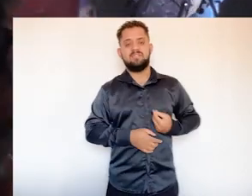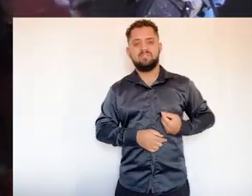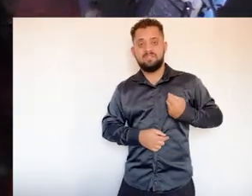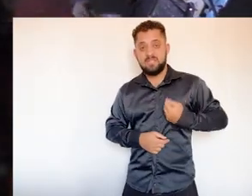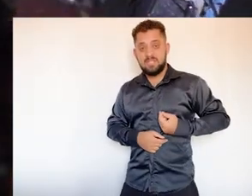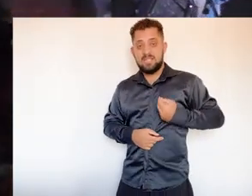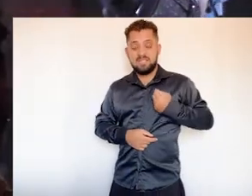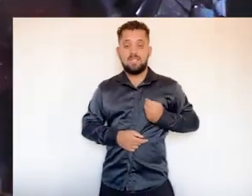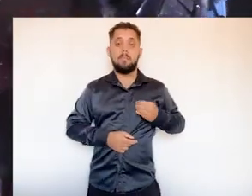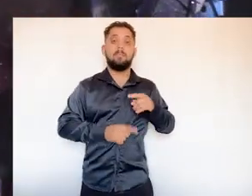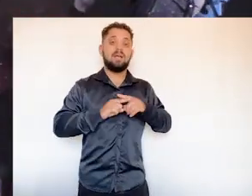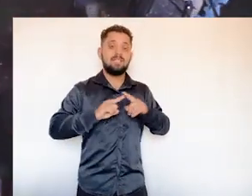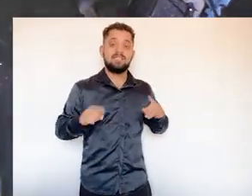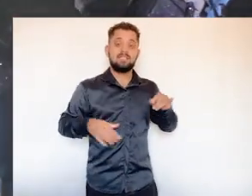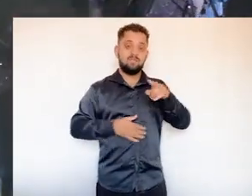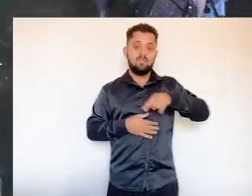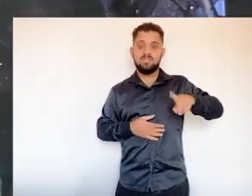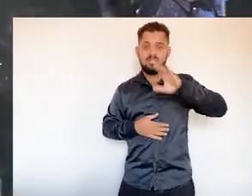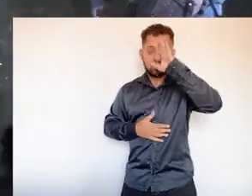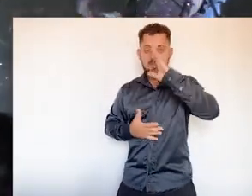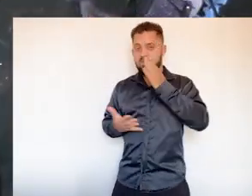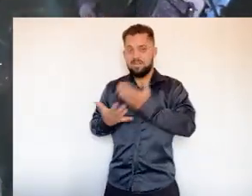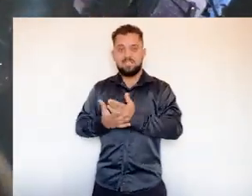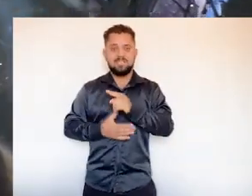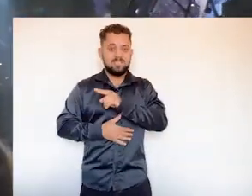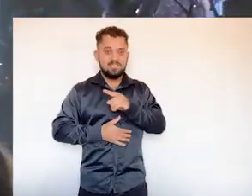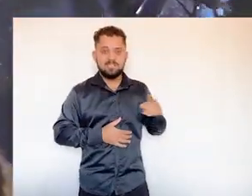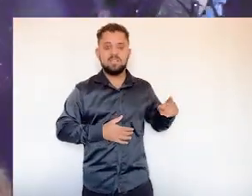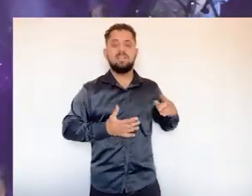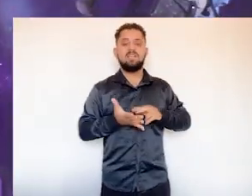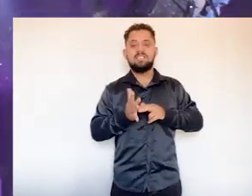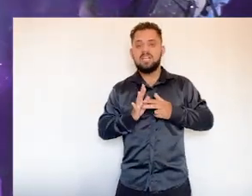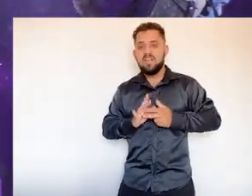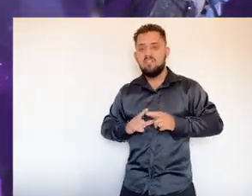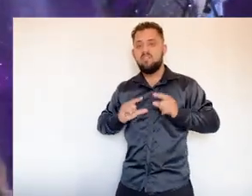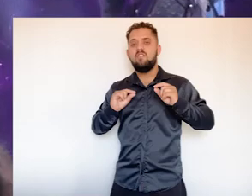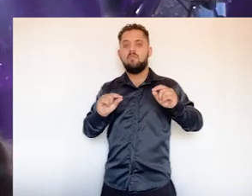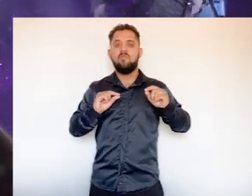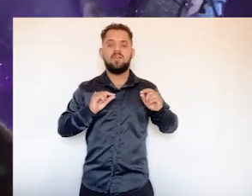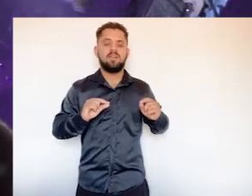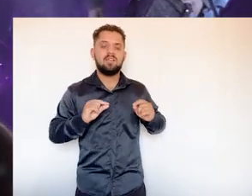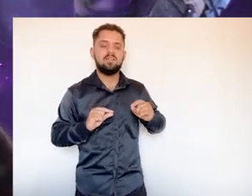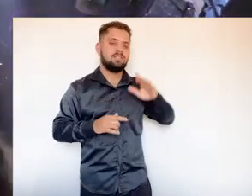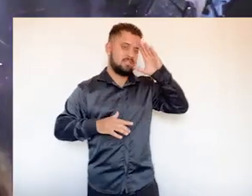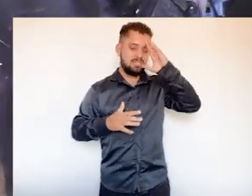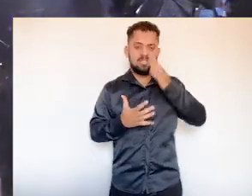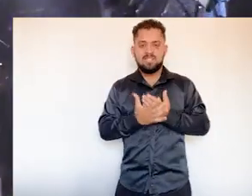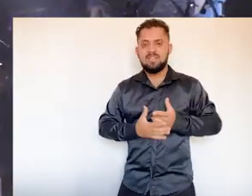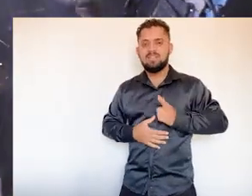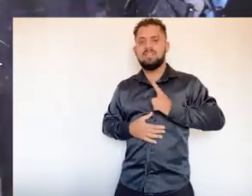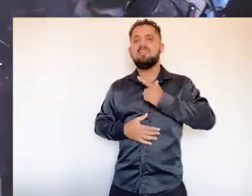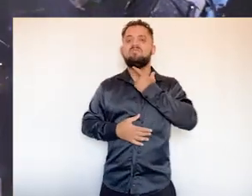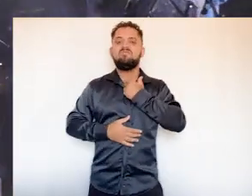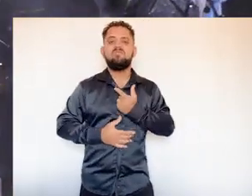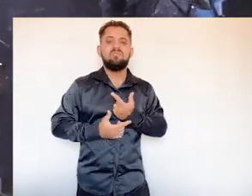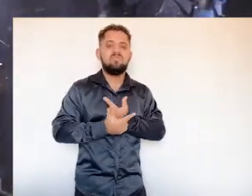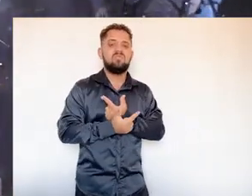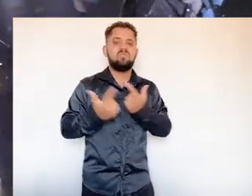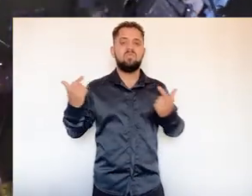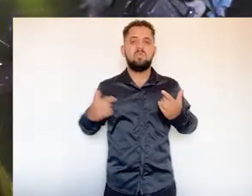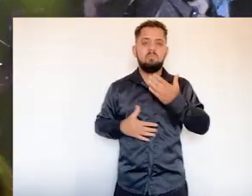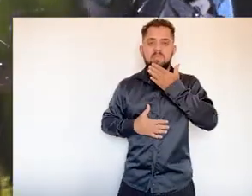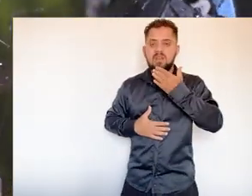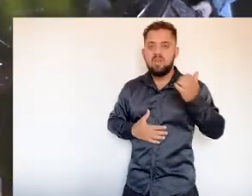se você não crê, porque você não crê, que a nossa vantagem é ter coragem